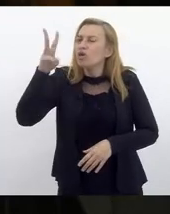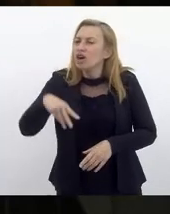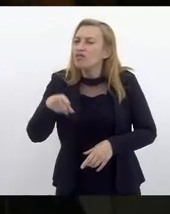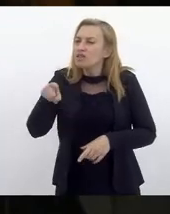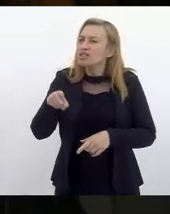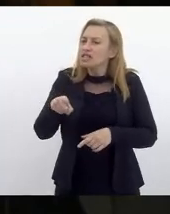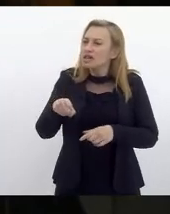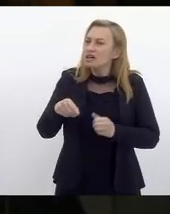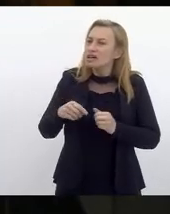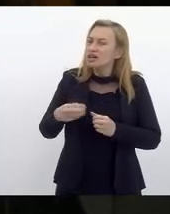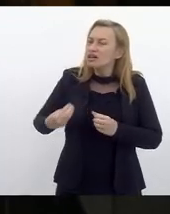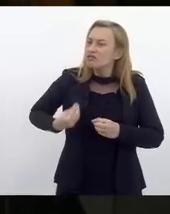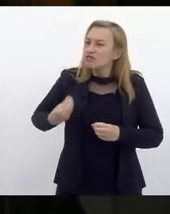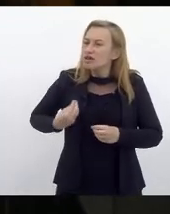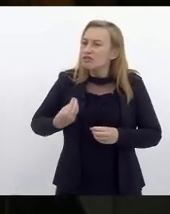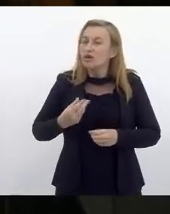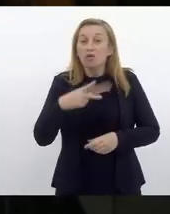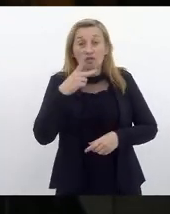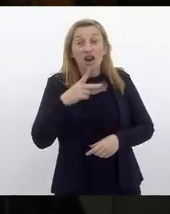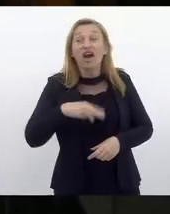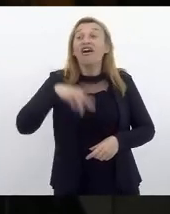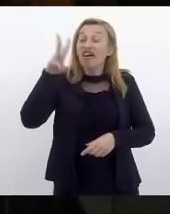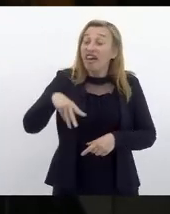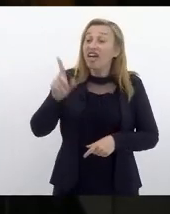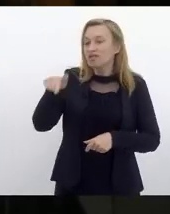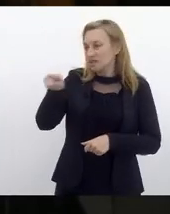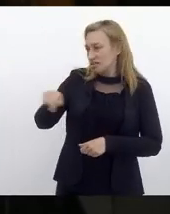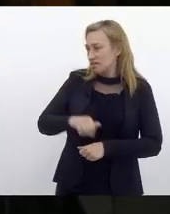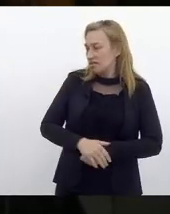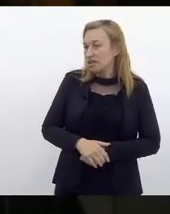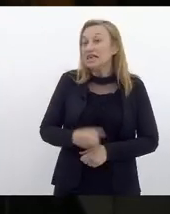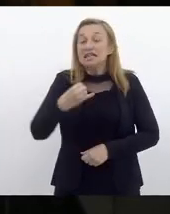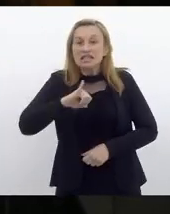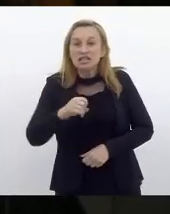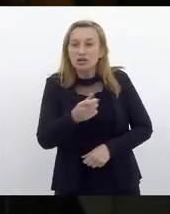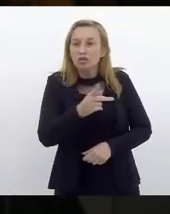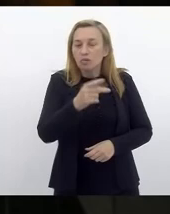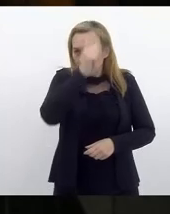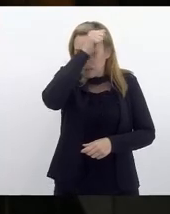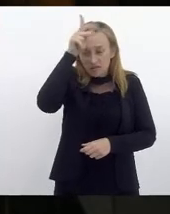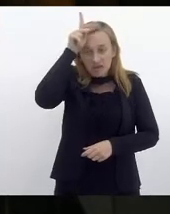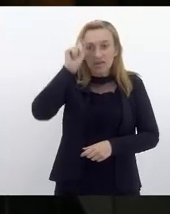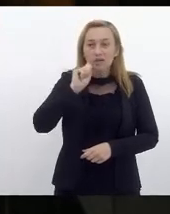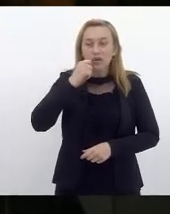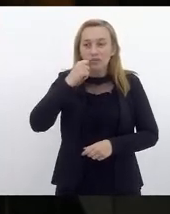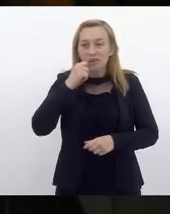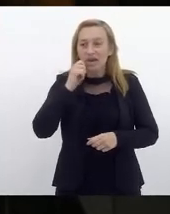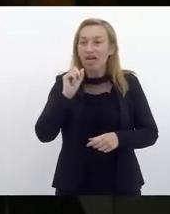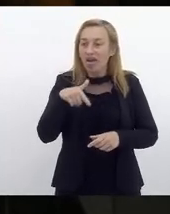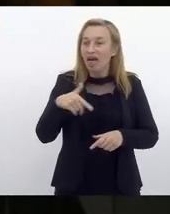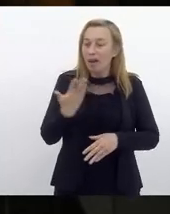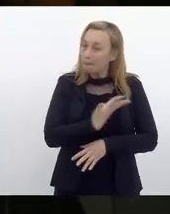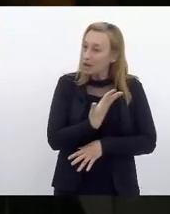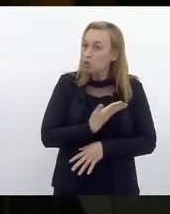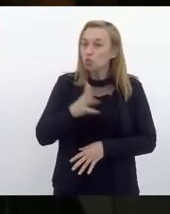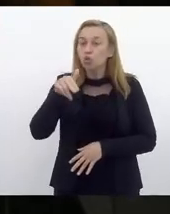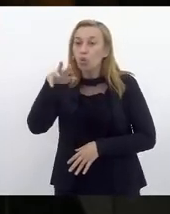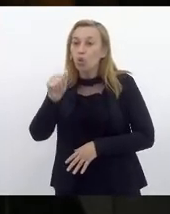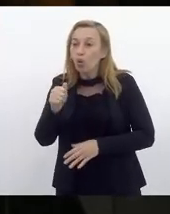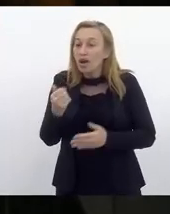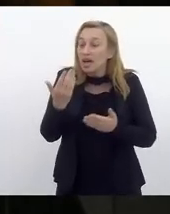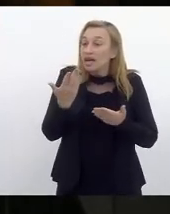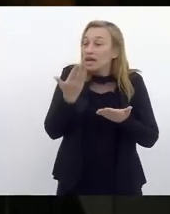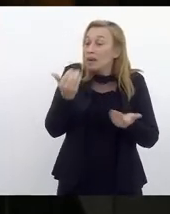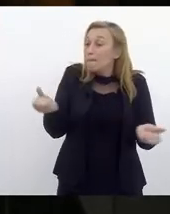quem tu és. E se o prefeito Eduardo Paes é aliado do Lula, que arruinou todo